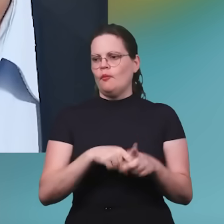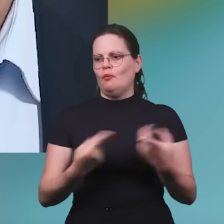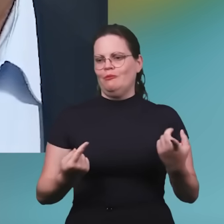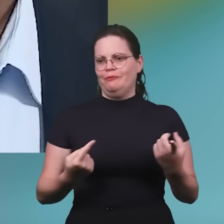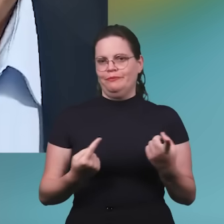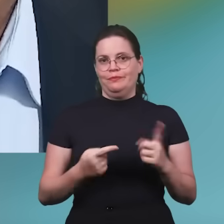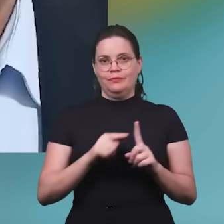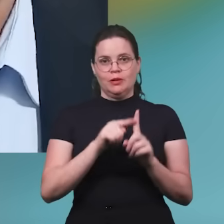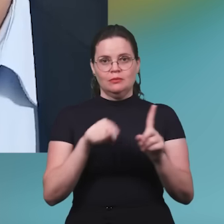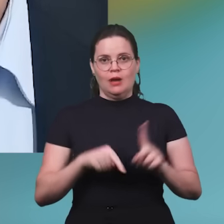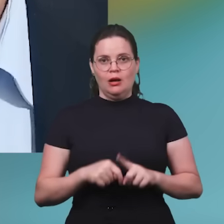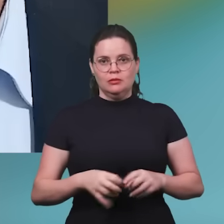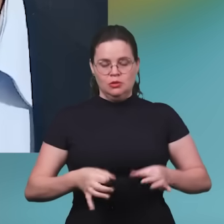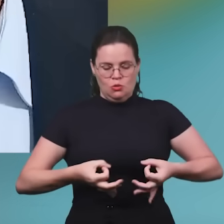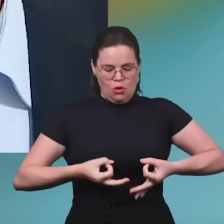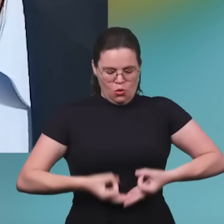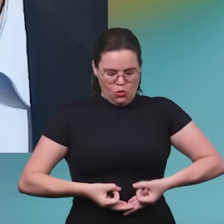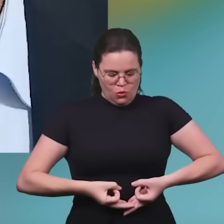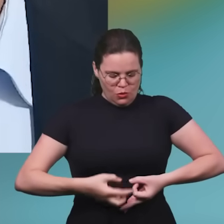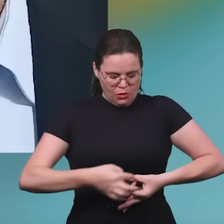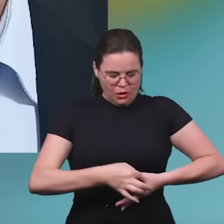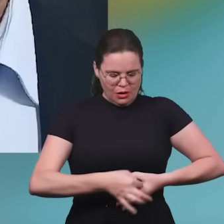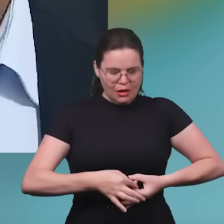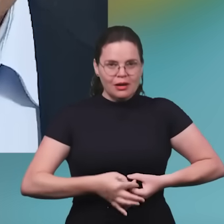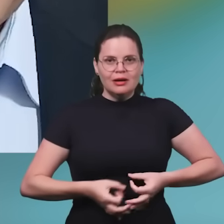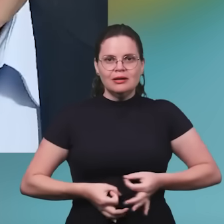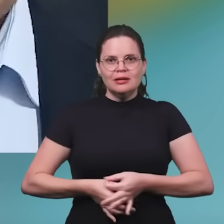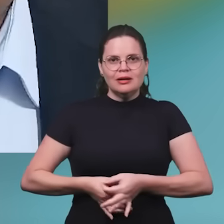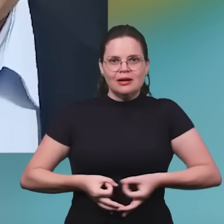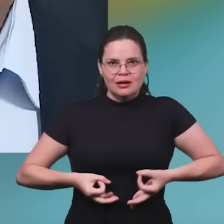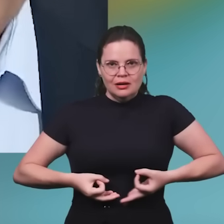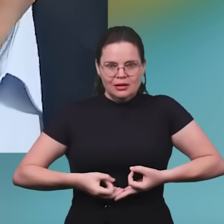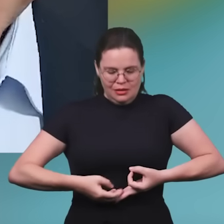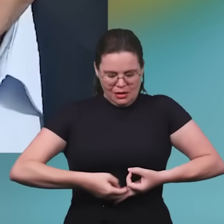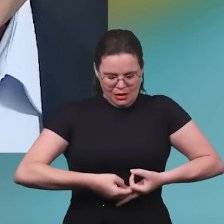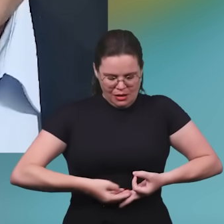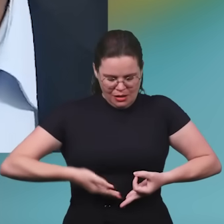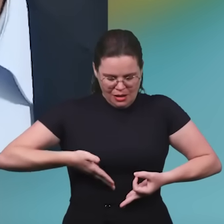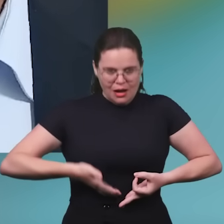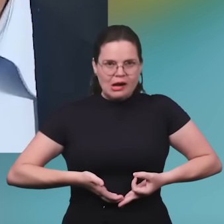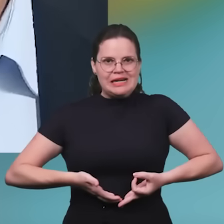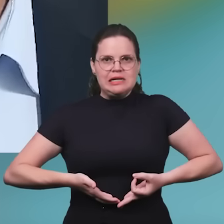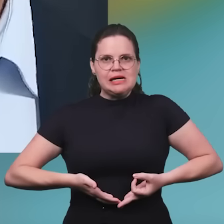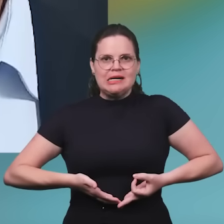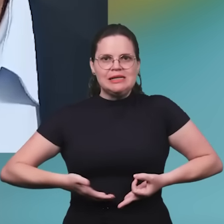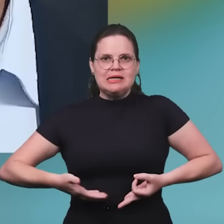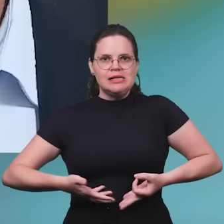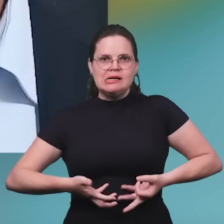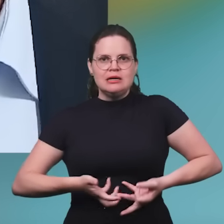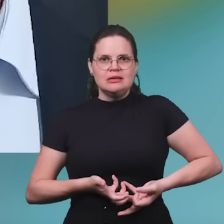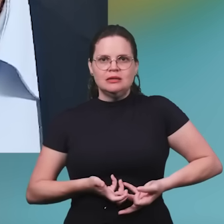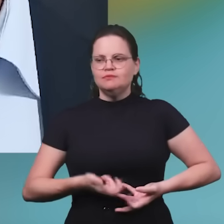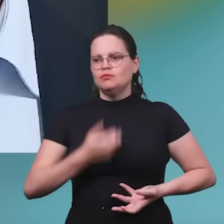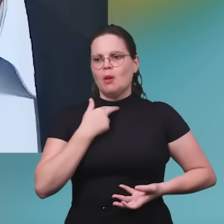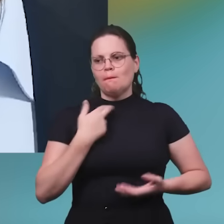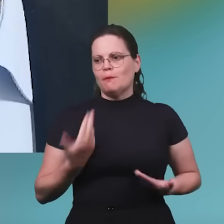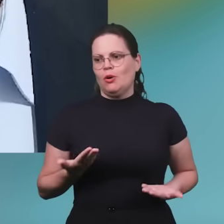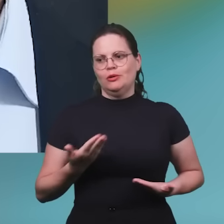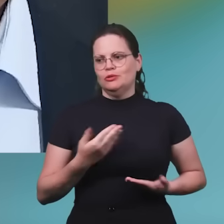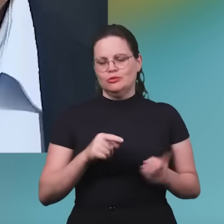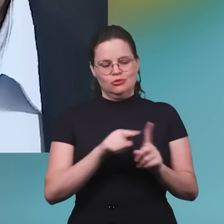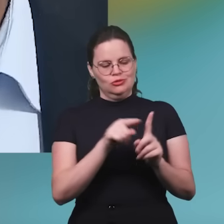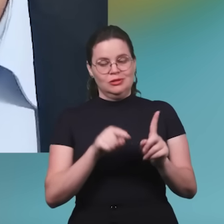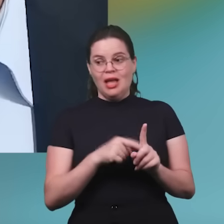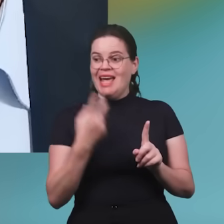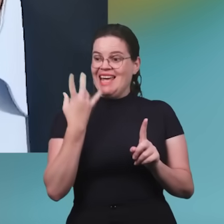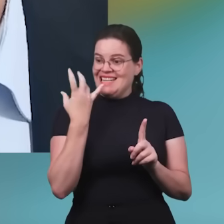uma má formação no meu útero e que eu não posso engravidar. E ainda se eu engravidasse, não há